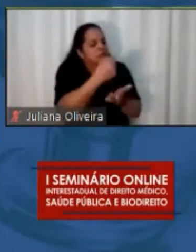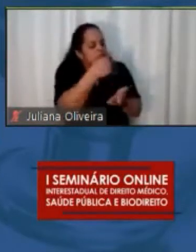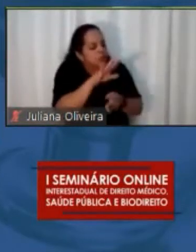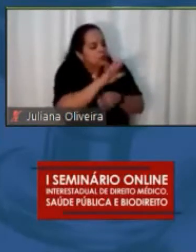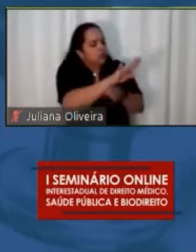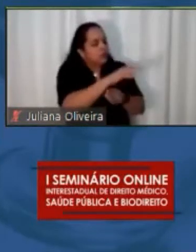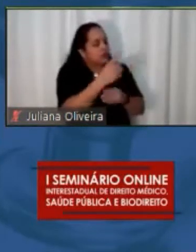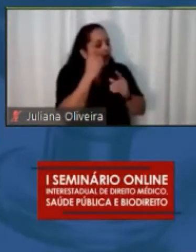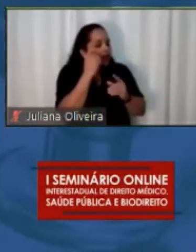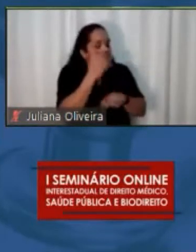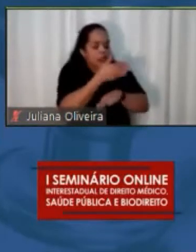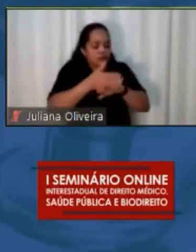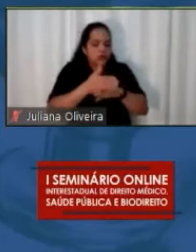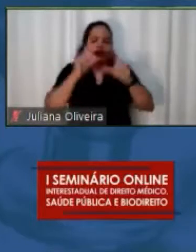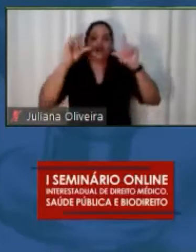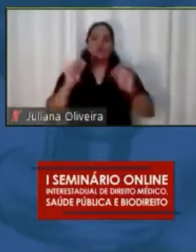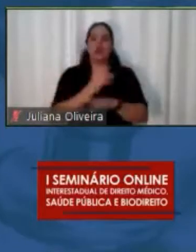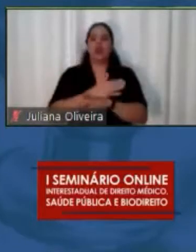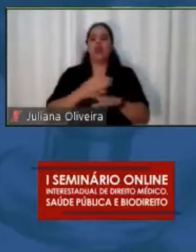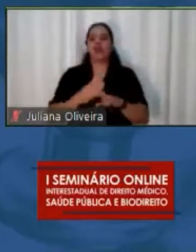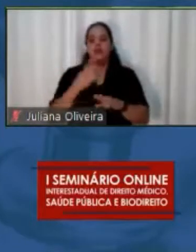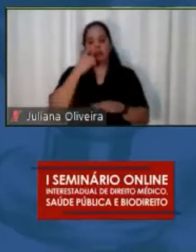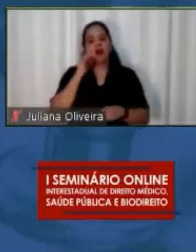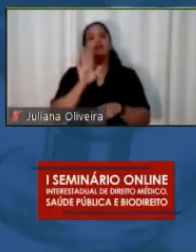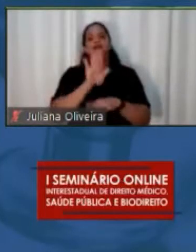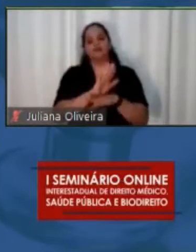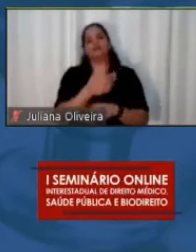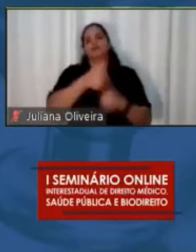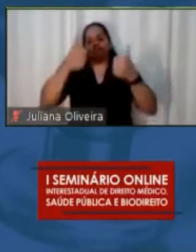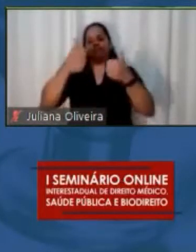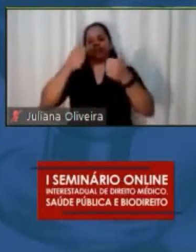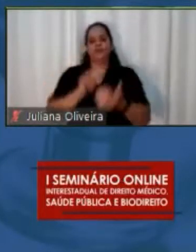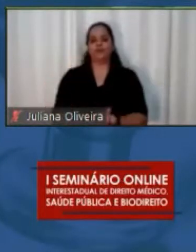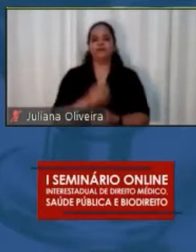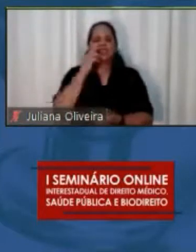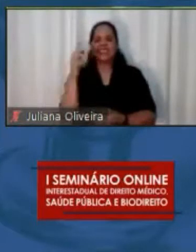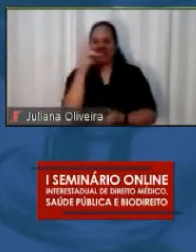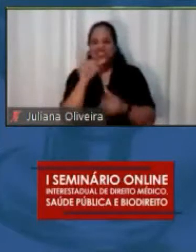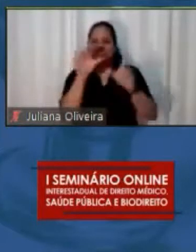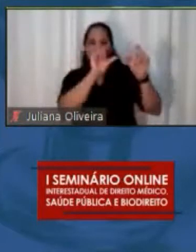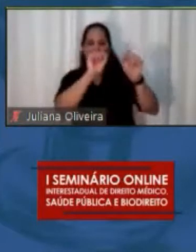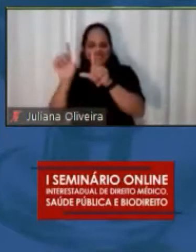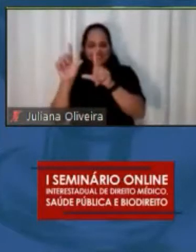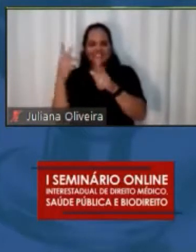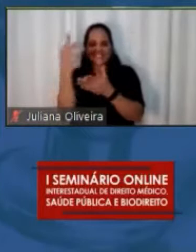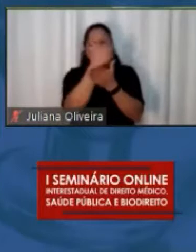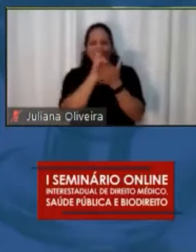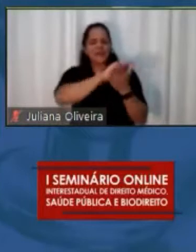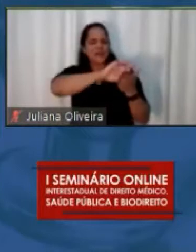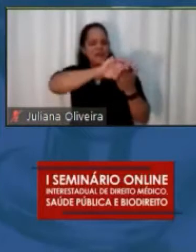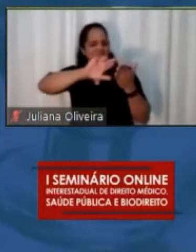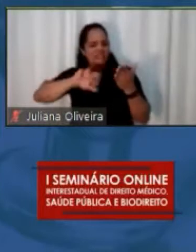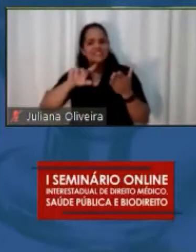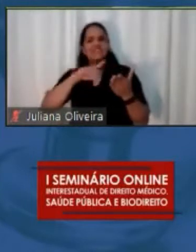melhor tratamento e resultado para o paciente. Aqui nós temos várias coisas que estão mencionadas nos